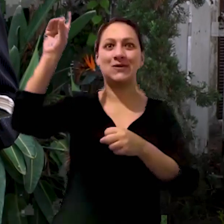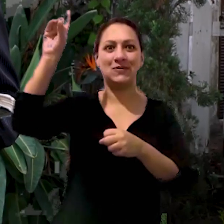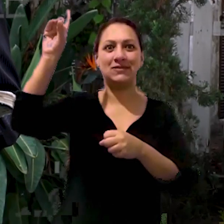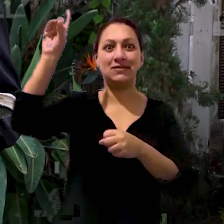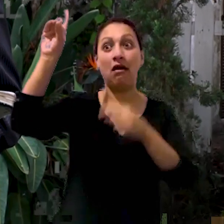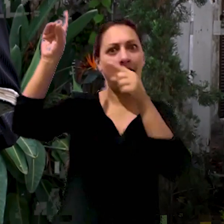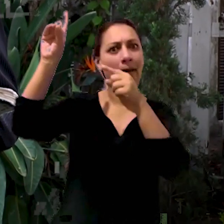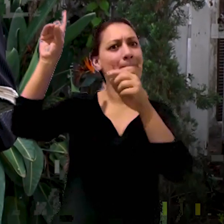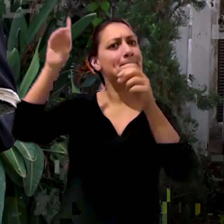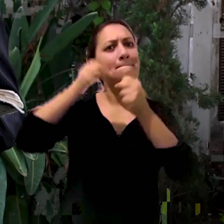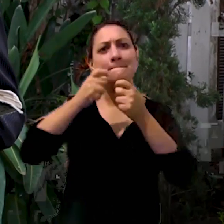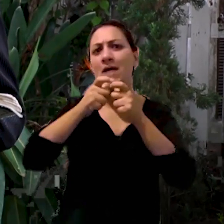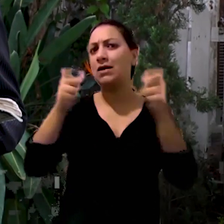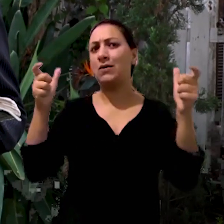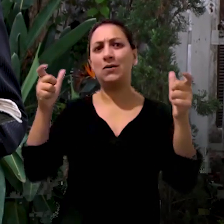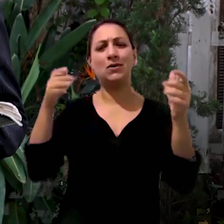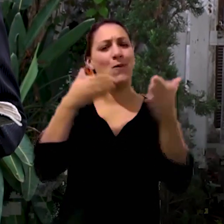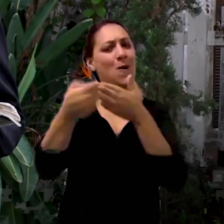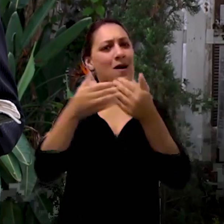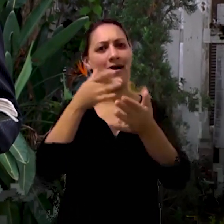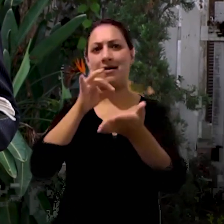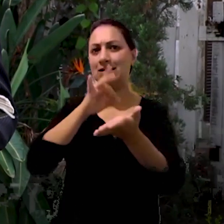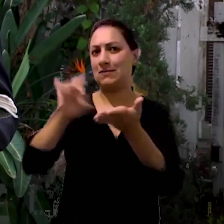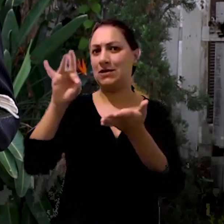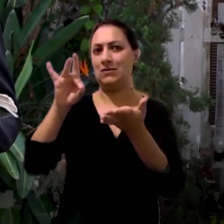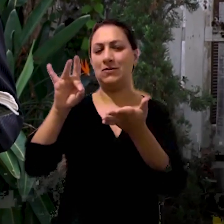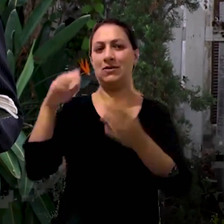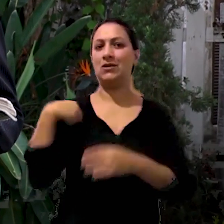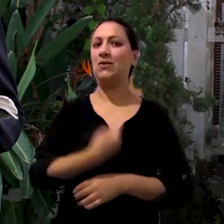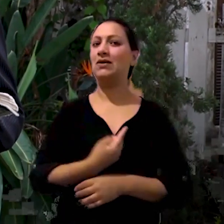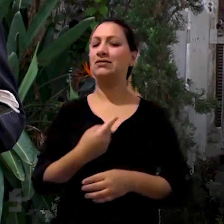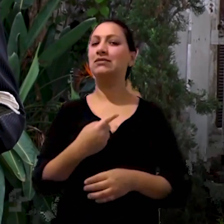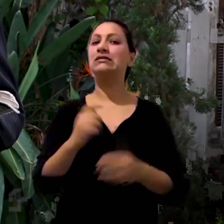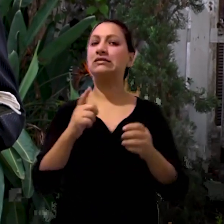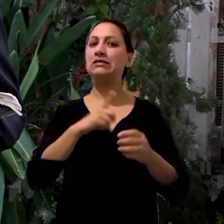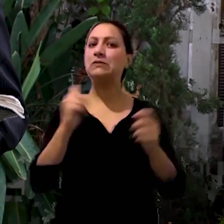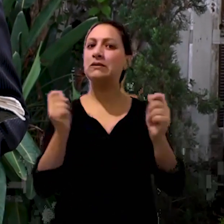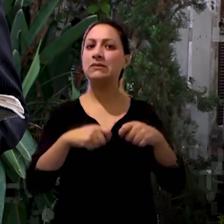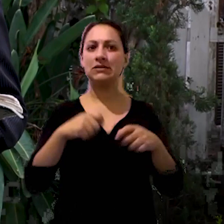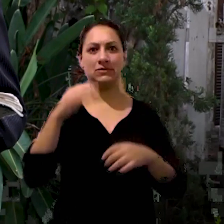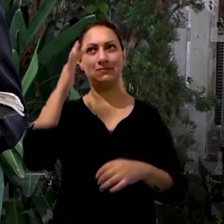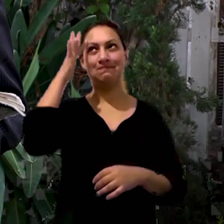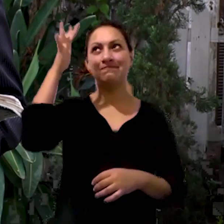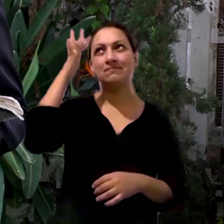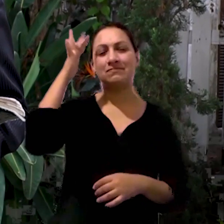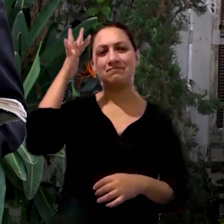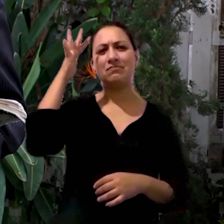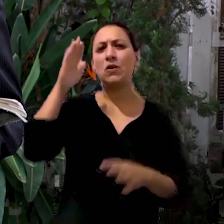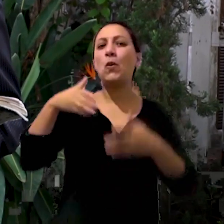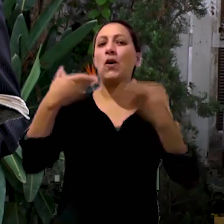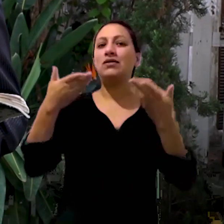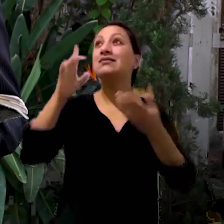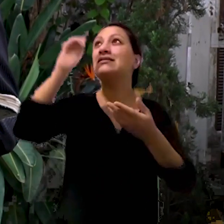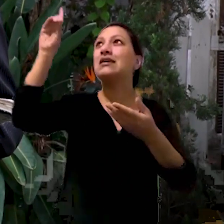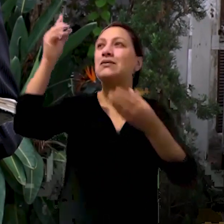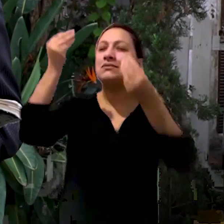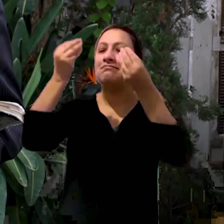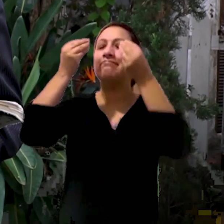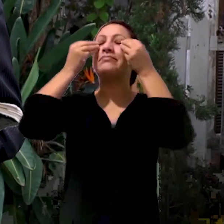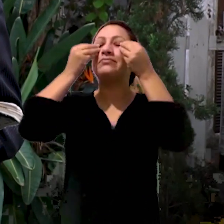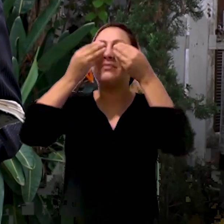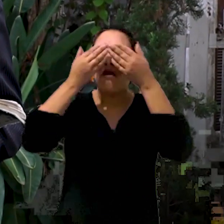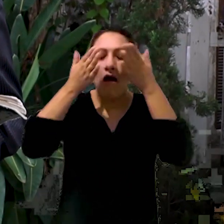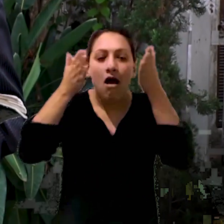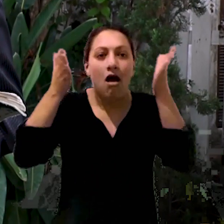de Deus é muito maior do que qualquer inimigo que possamos imaginar. Quando Deus abre os nossos